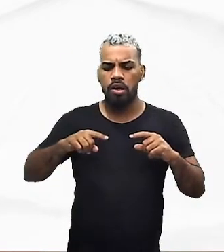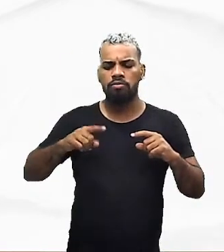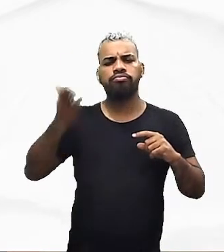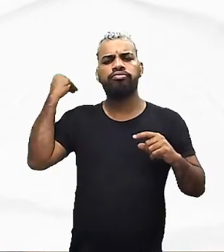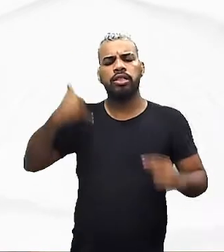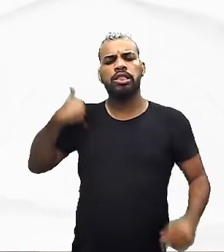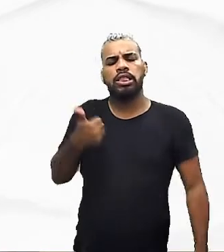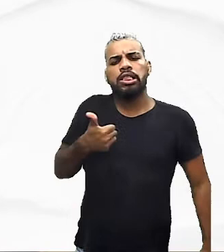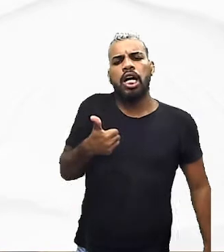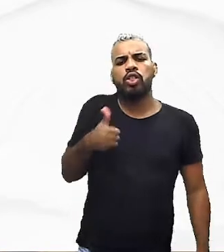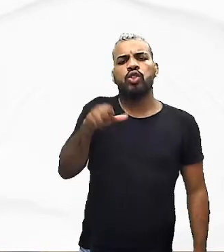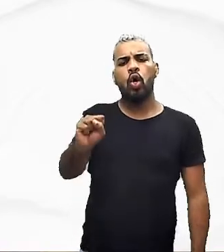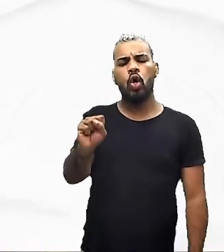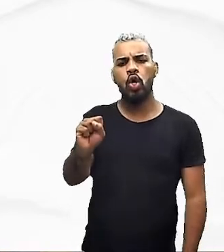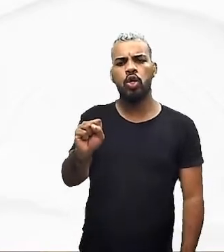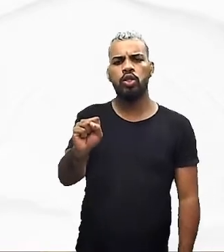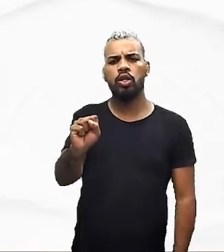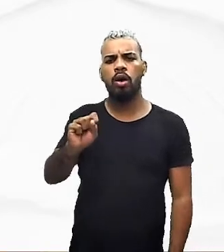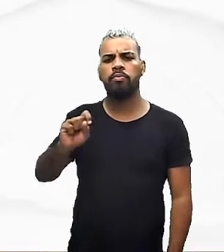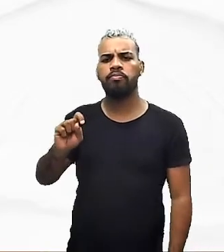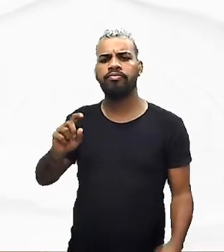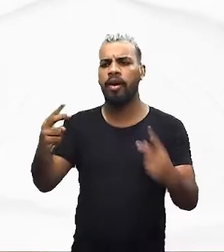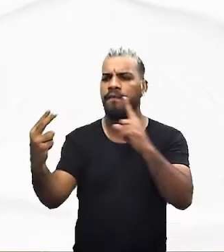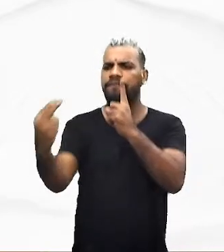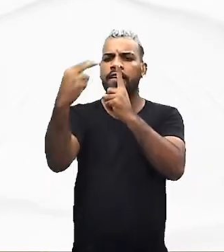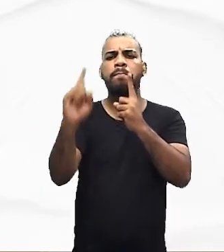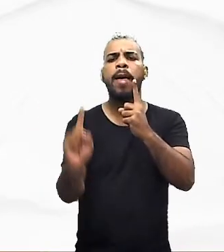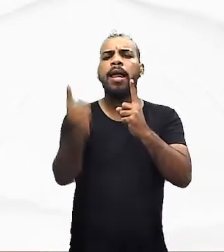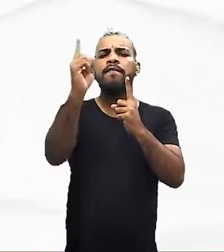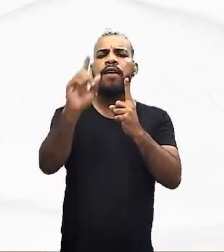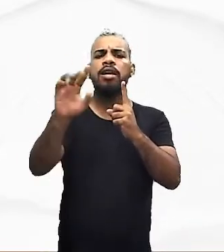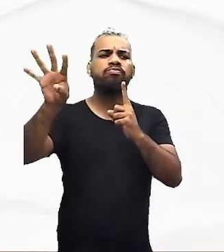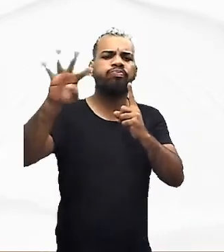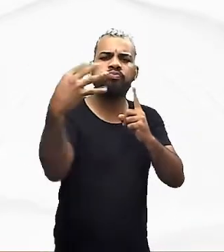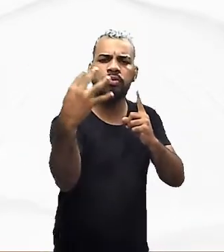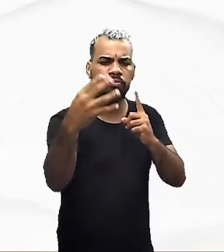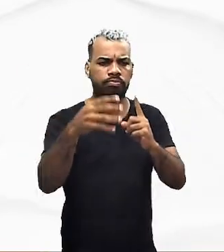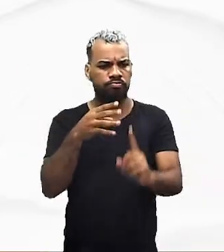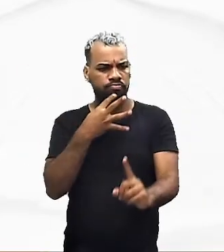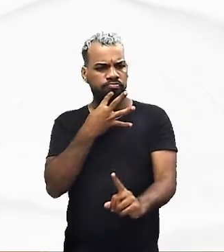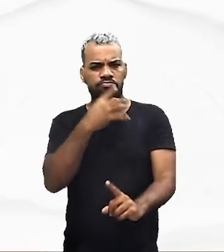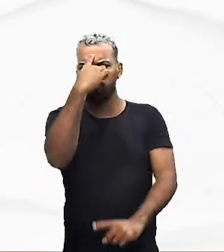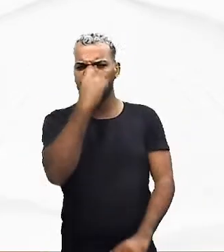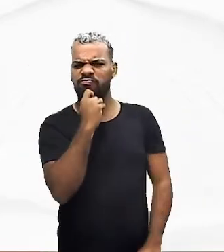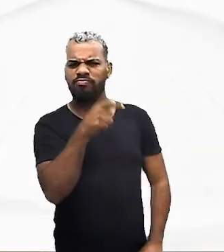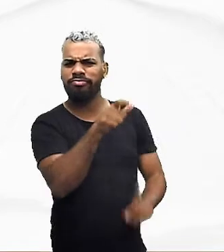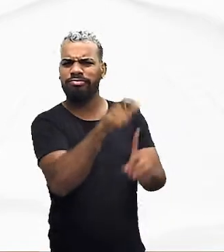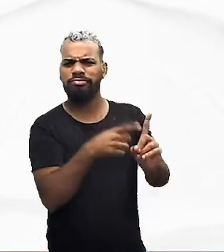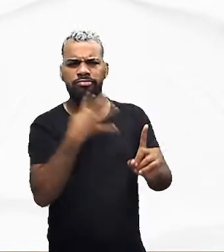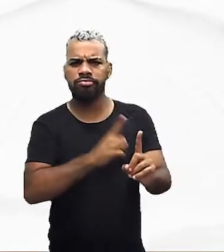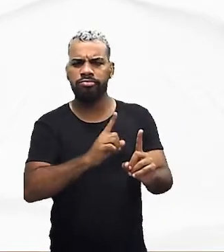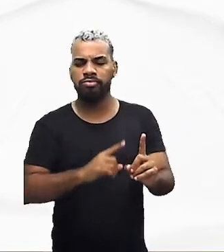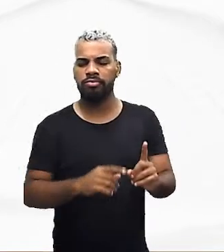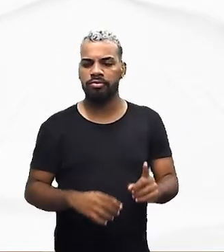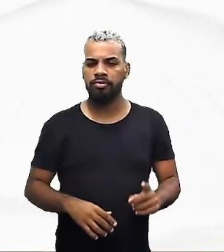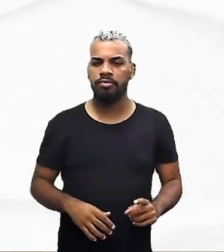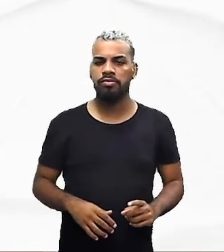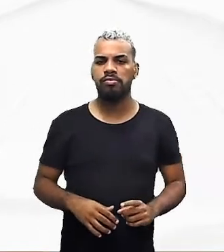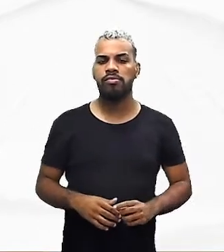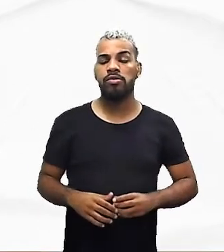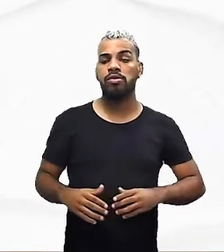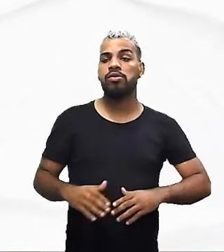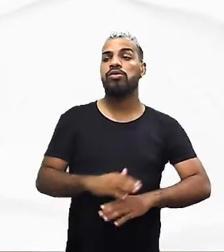anos quando apareceu a primeira vez na sociedade. Não a conheciam e logo buscaram todos com